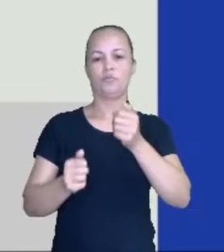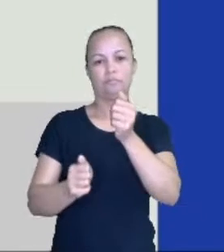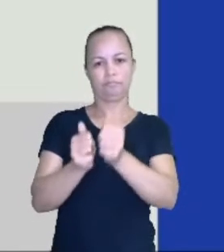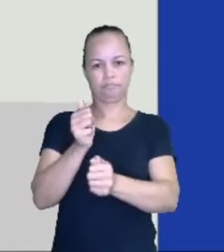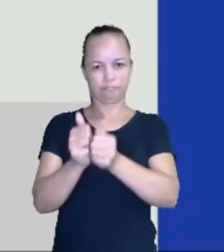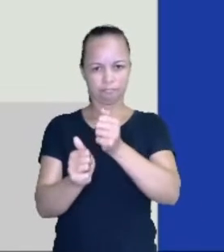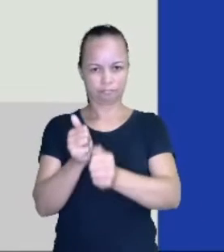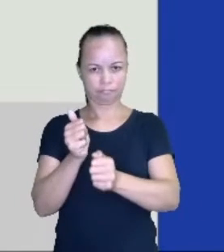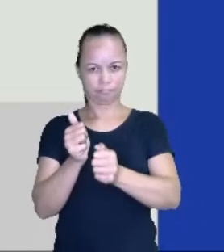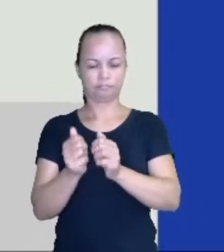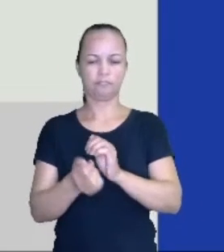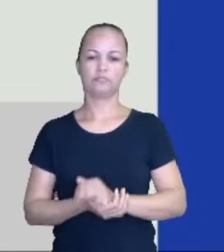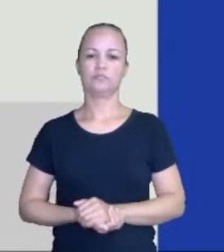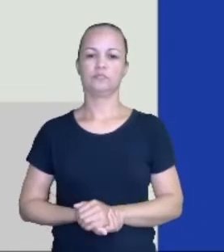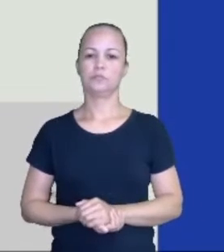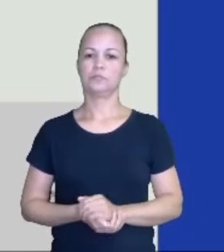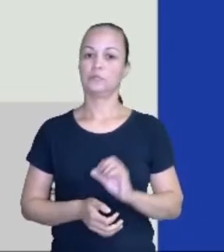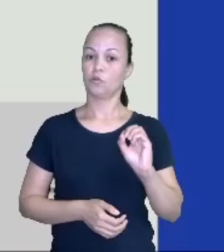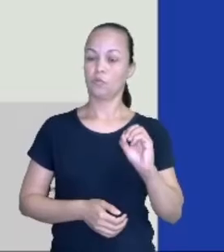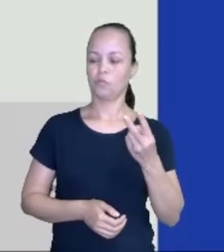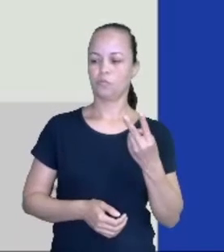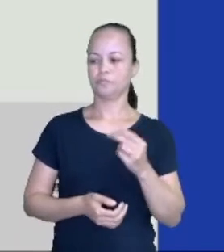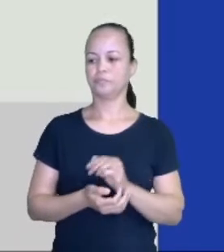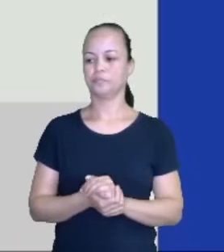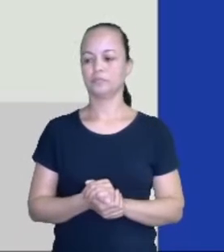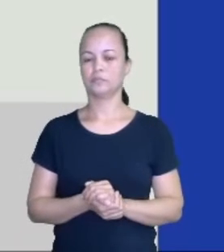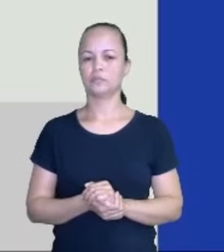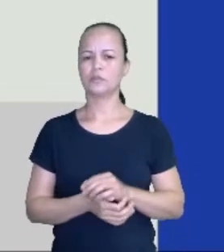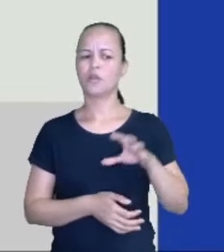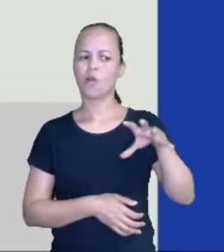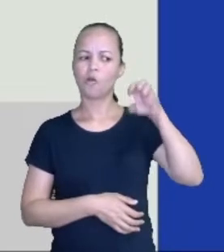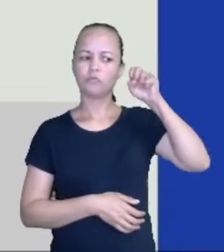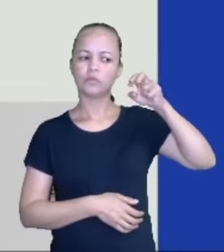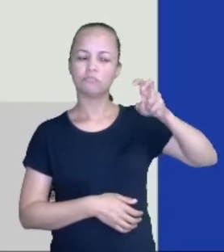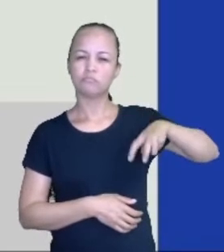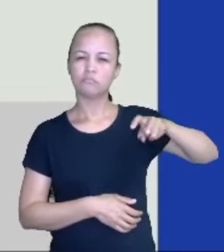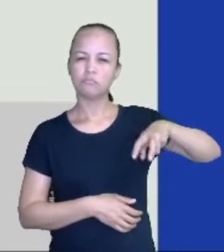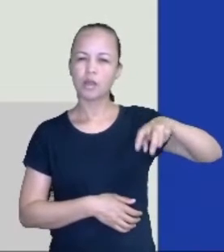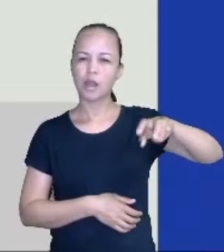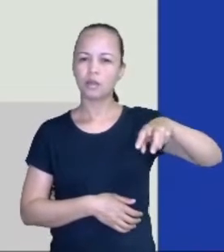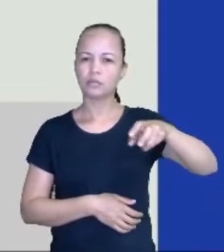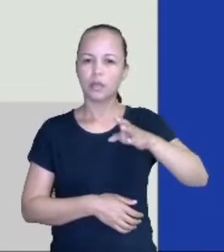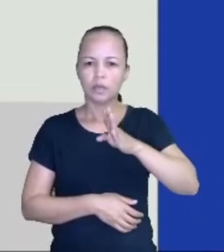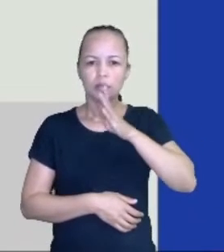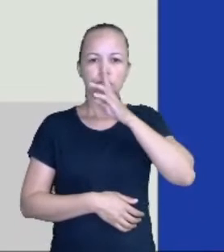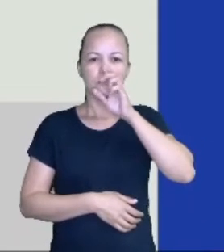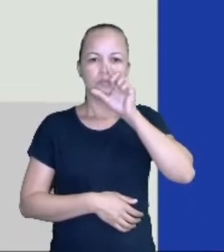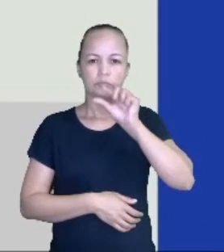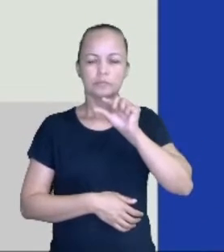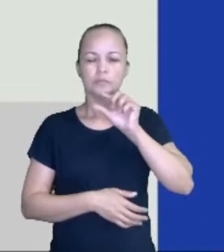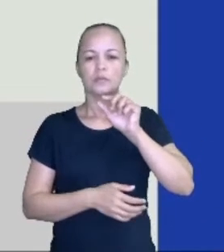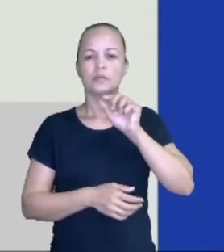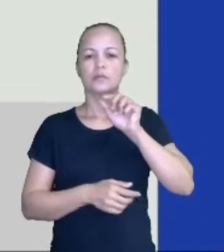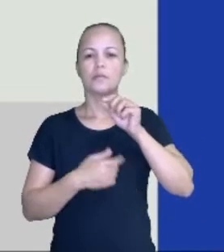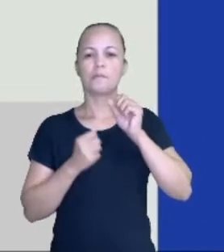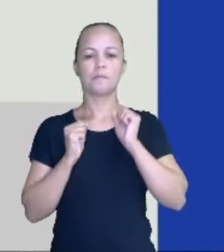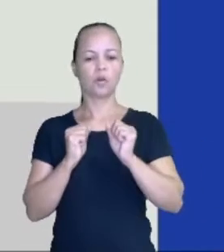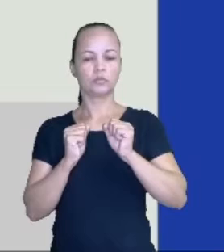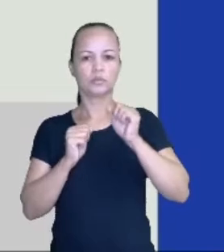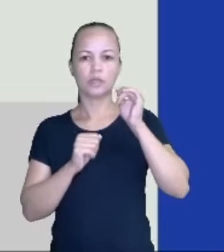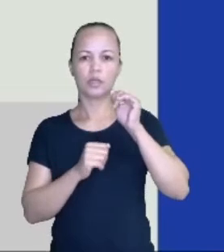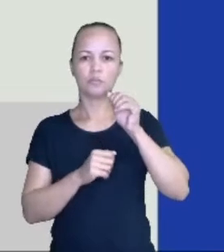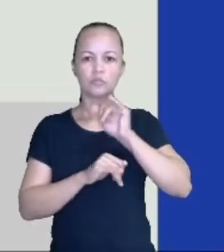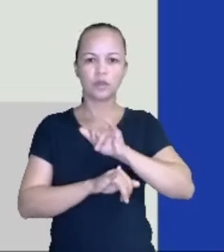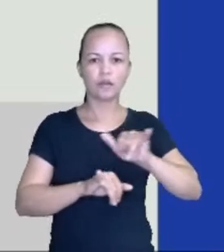arroz. Ou, aqui, ó. Ouvindo passos no corredor, abaixei a voz. Podemos avisar sua